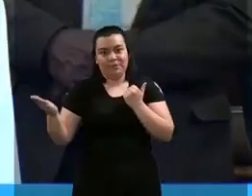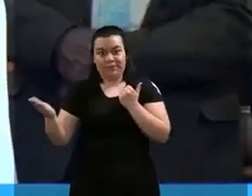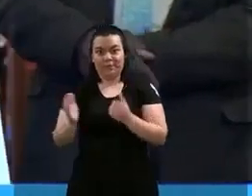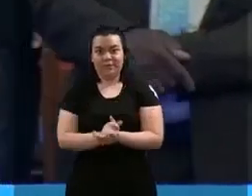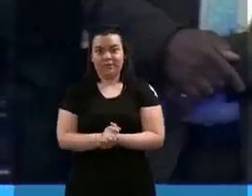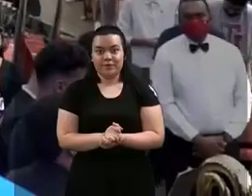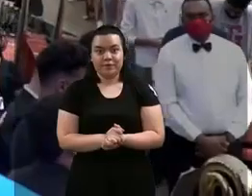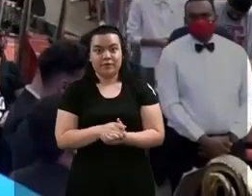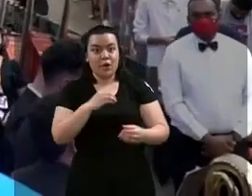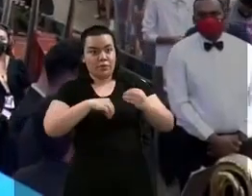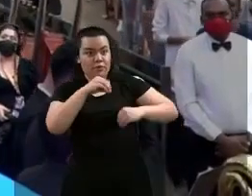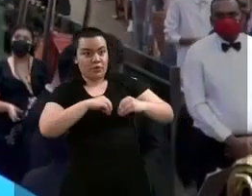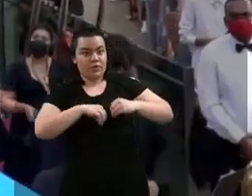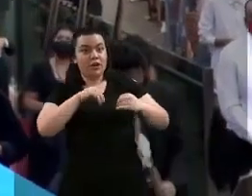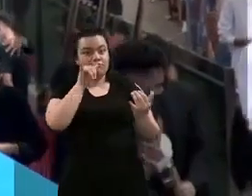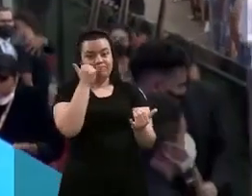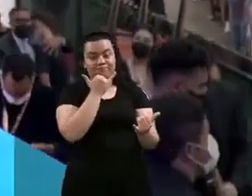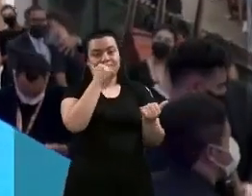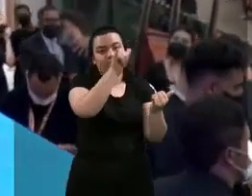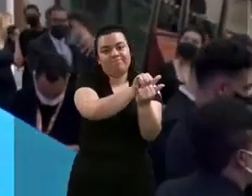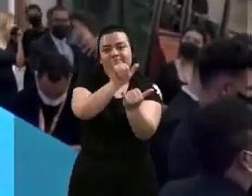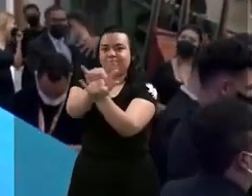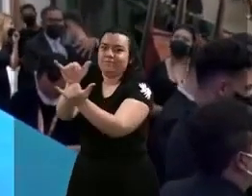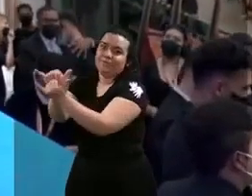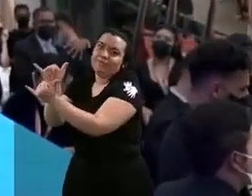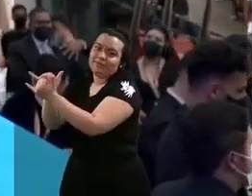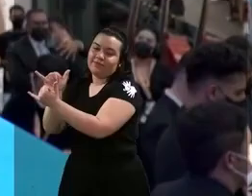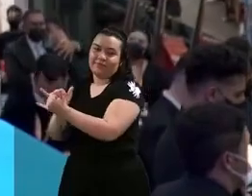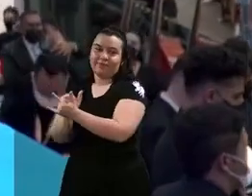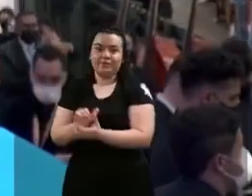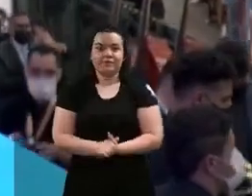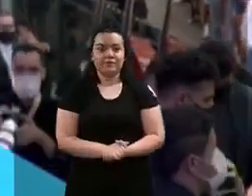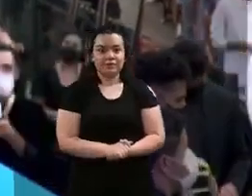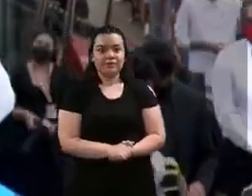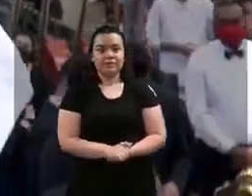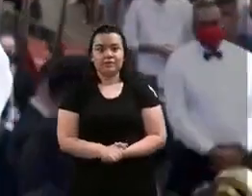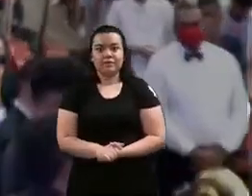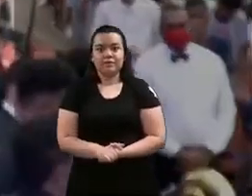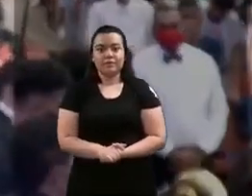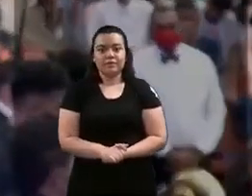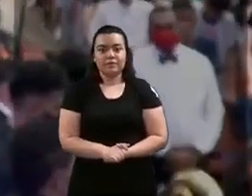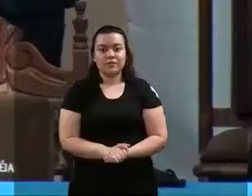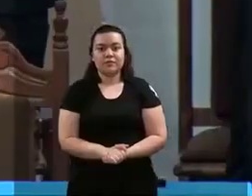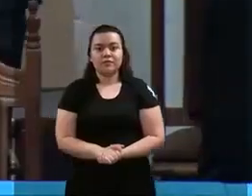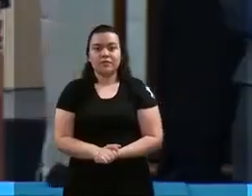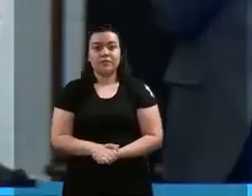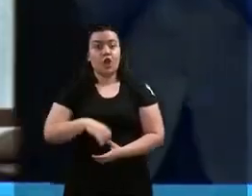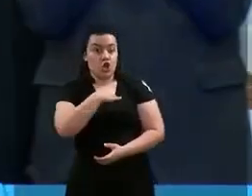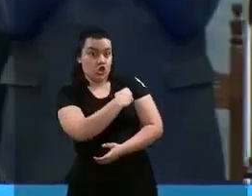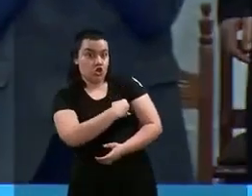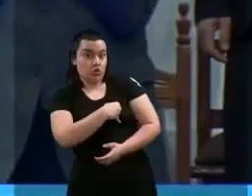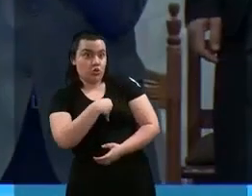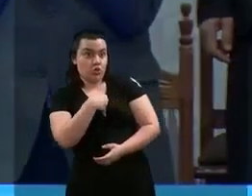Em João capítulo 9, eu sou o curador. Em João capítulo 10, eu sou o bom pastor. E